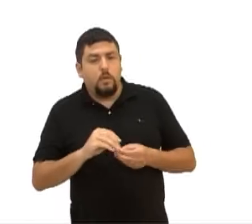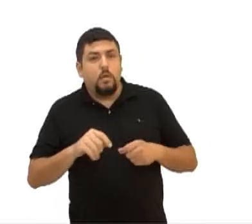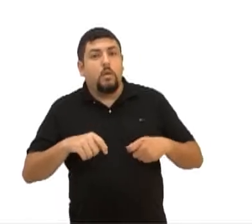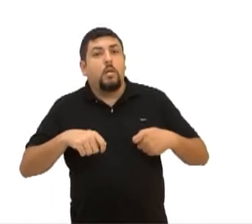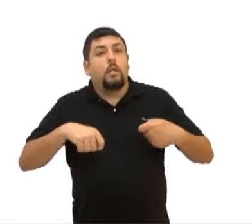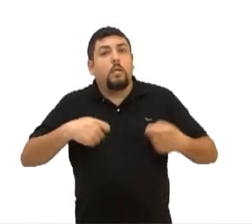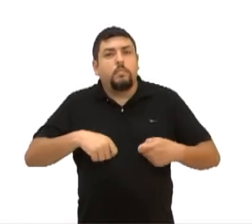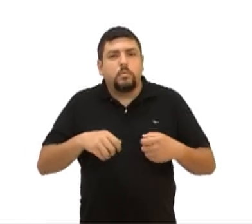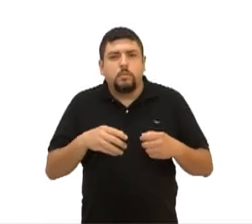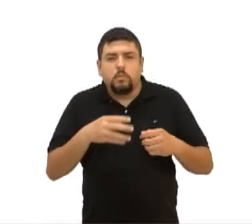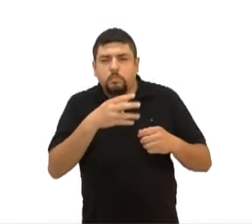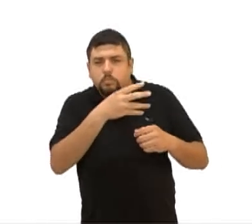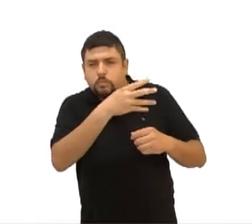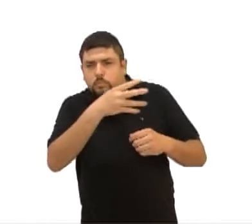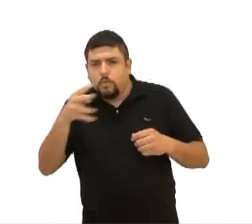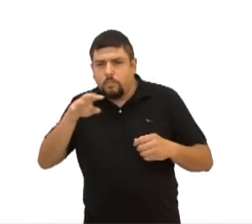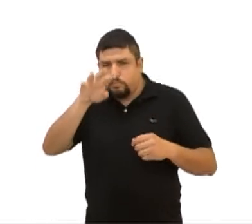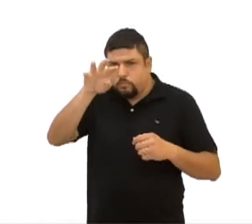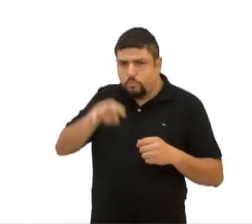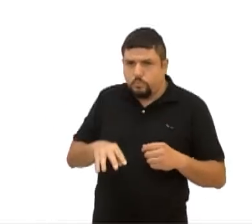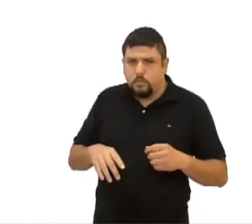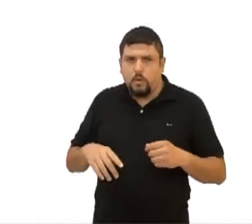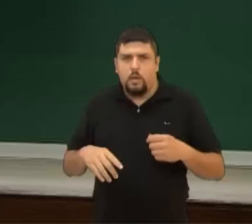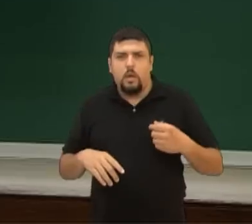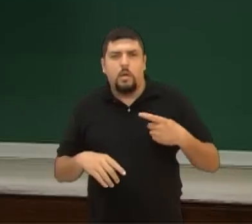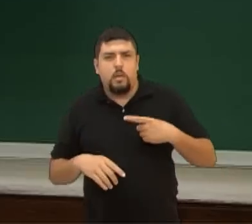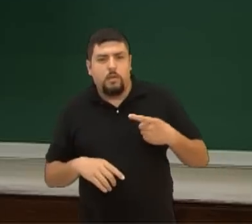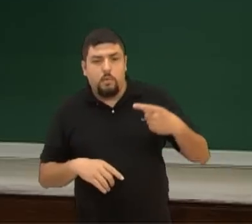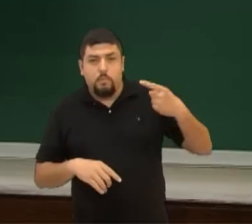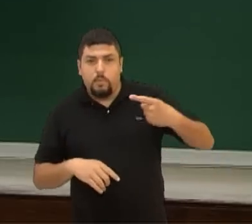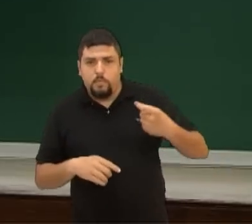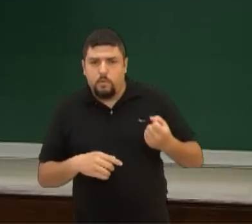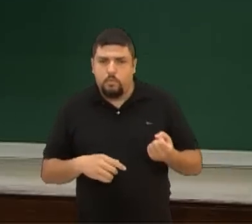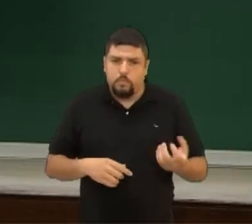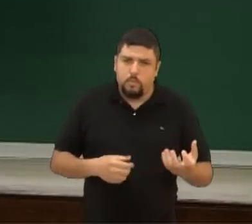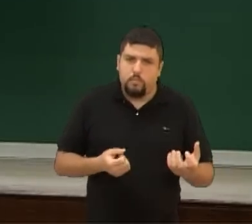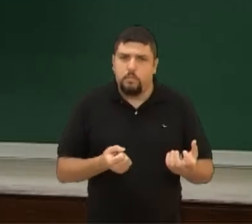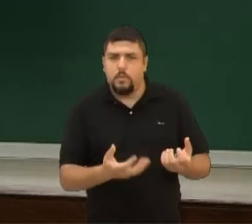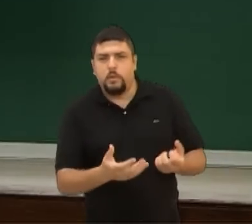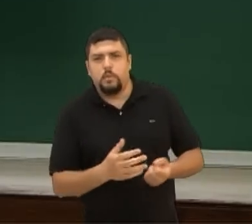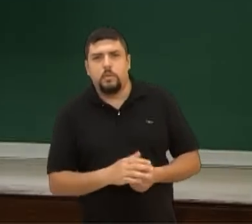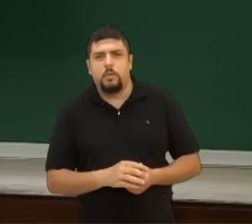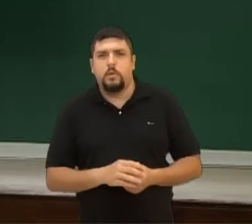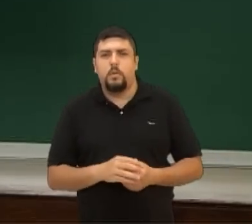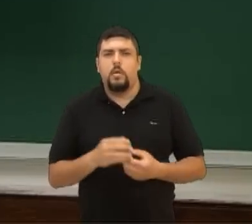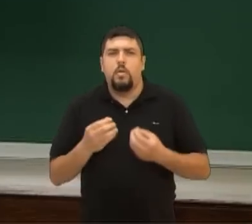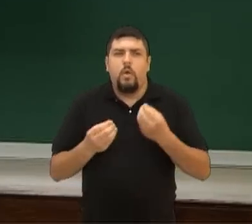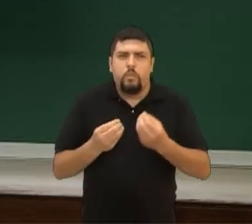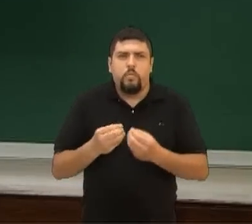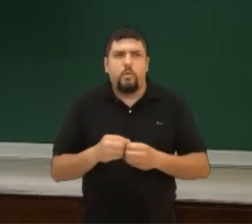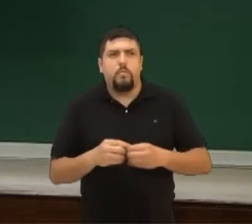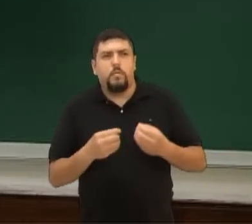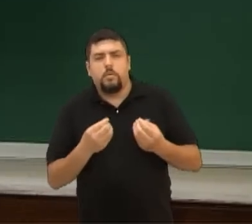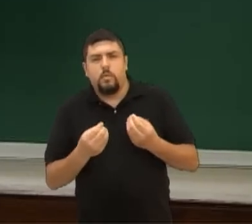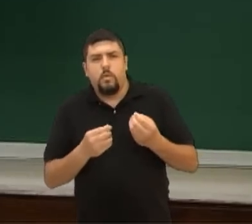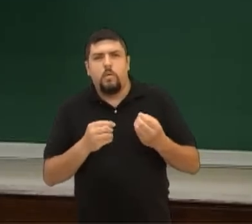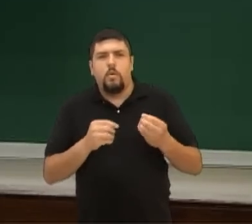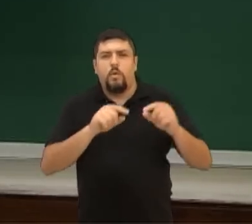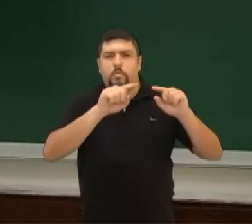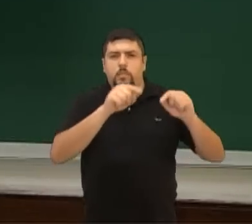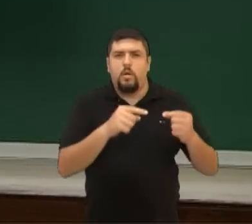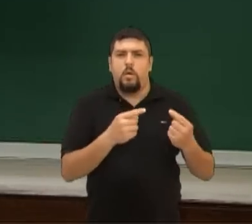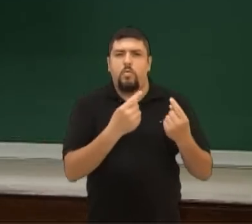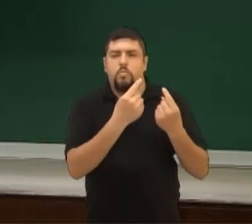nós temos o lançamento de um dado e do segundo dado. Então, 1 e 1, 1 e 2, 1 e 3, 1 e 4, 1 e